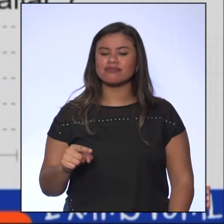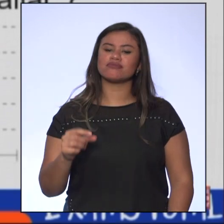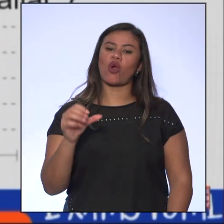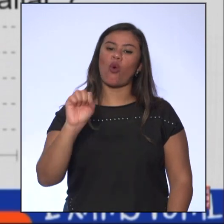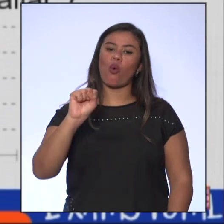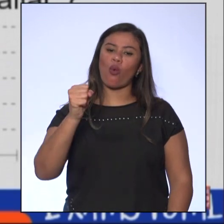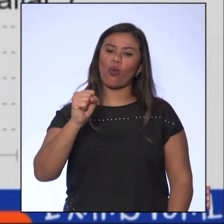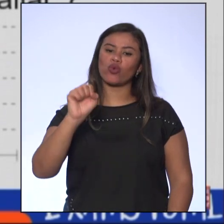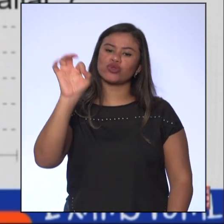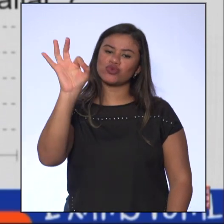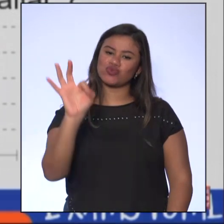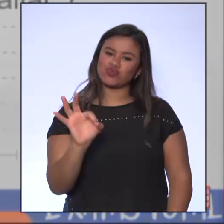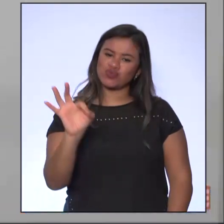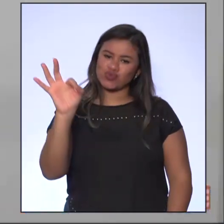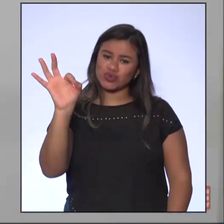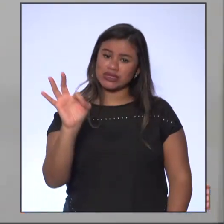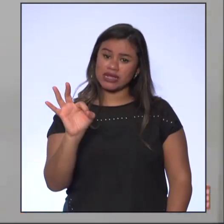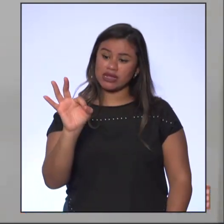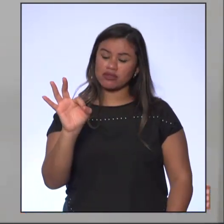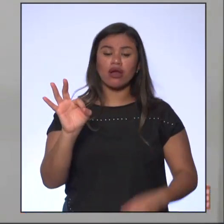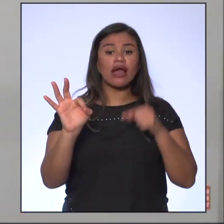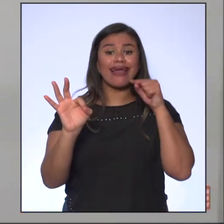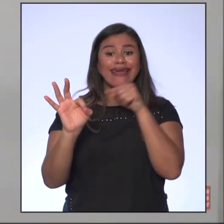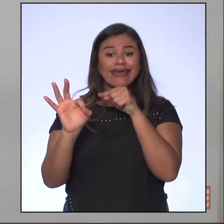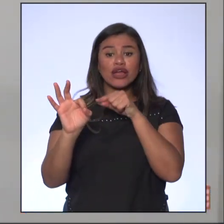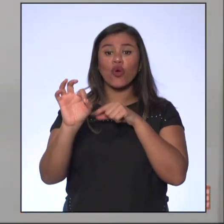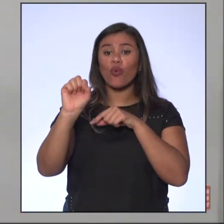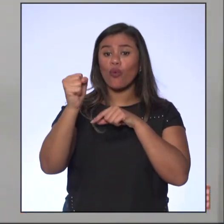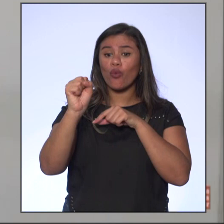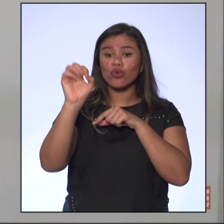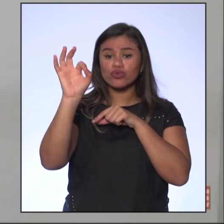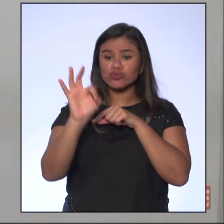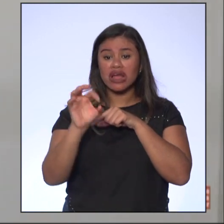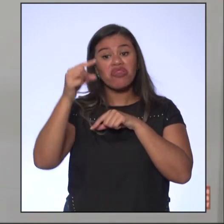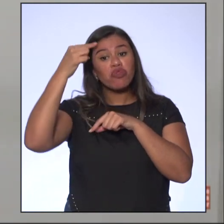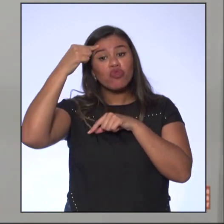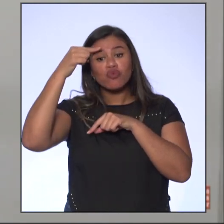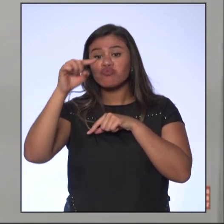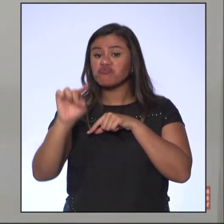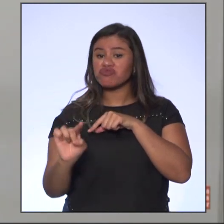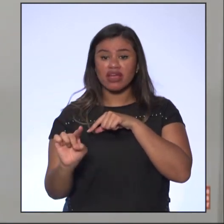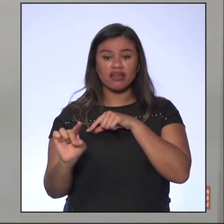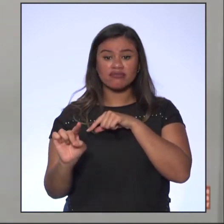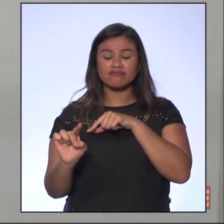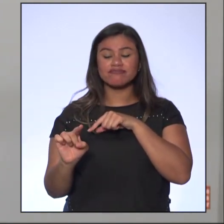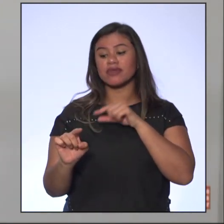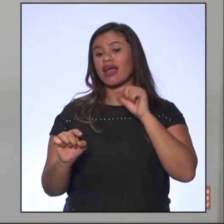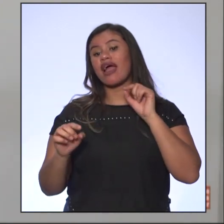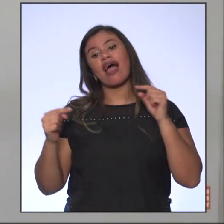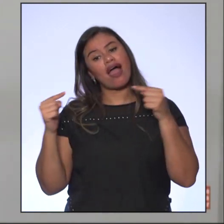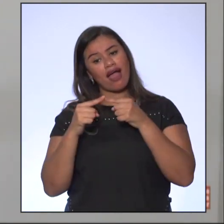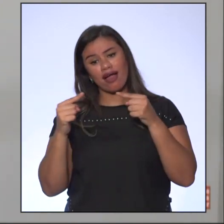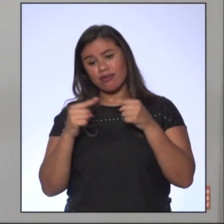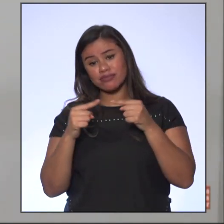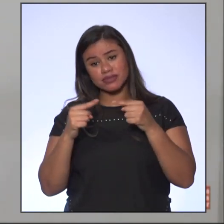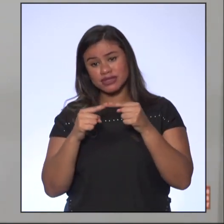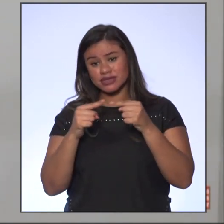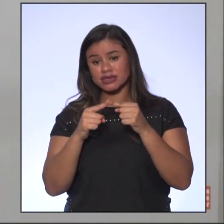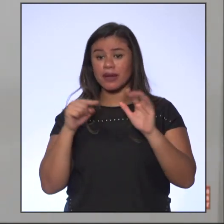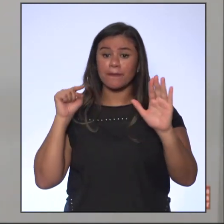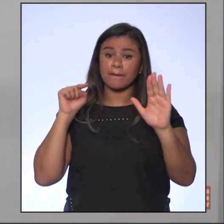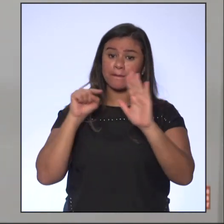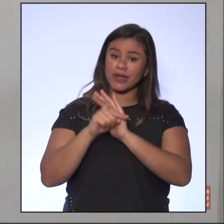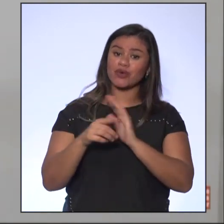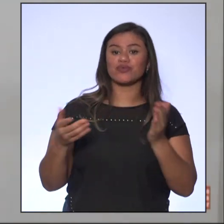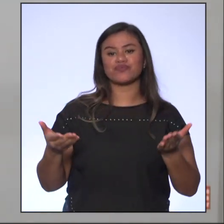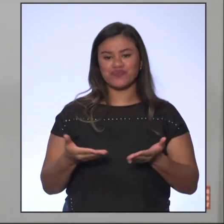responderam, eu não sei avaliar. Olha para mim agora. Você pode resolver a questão por duas maneiras. Uma maneira